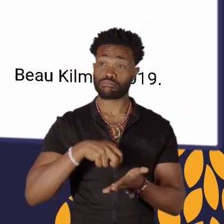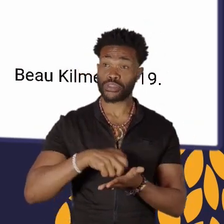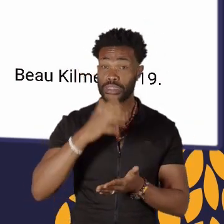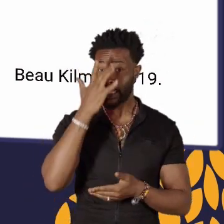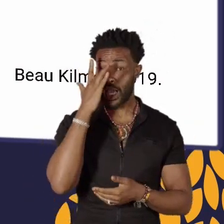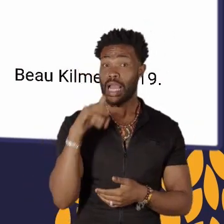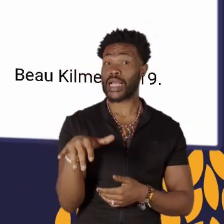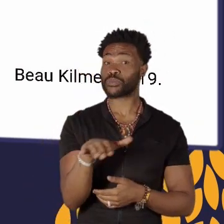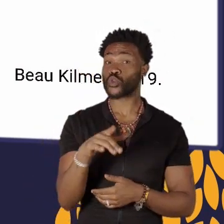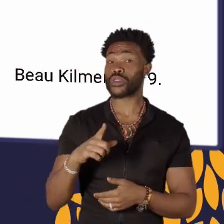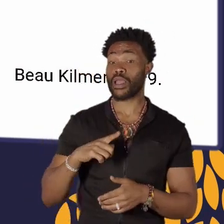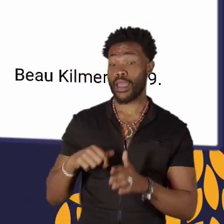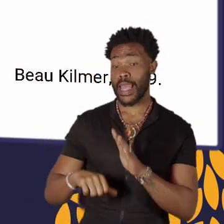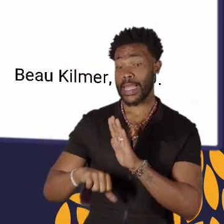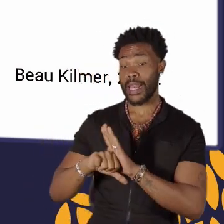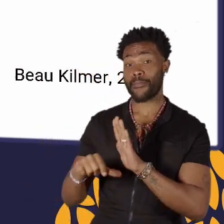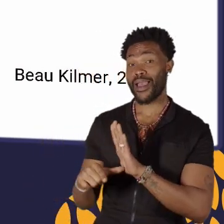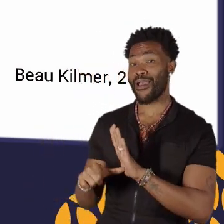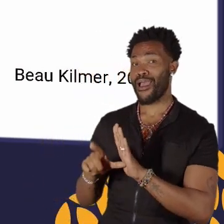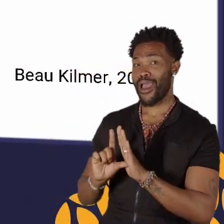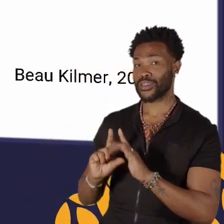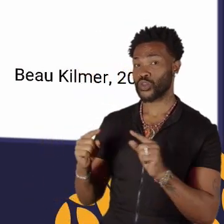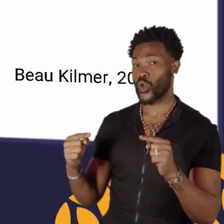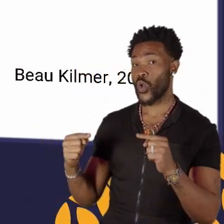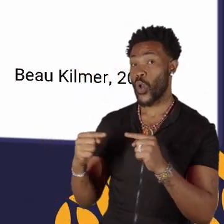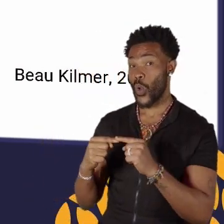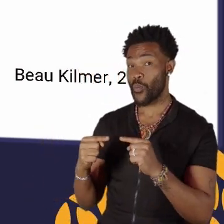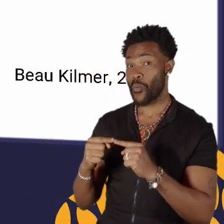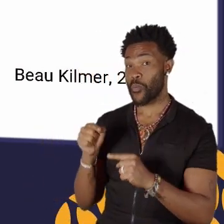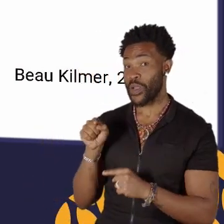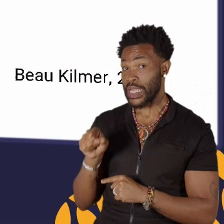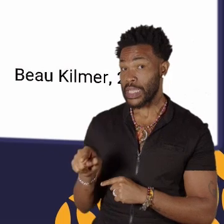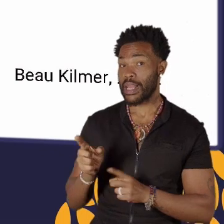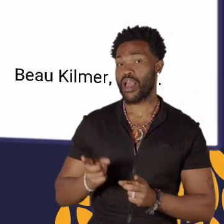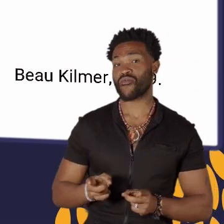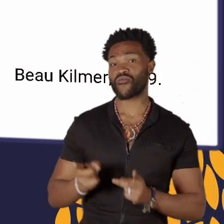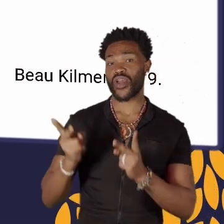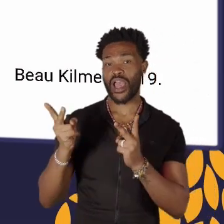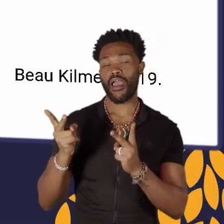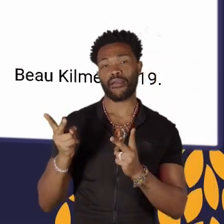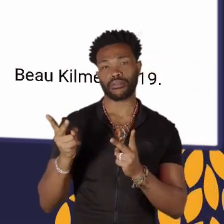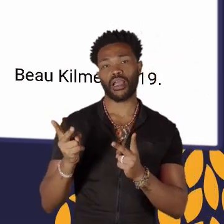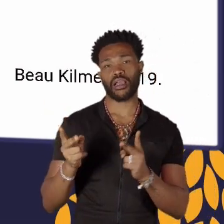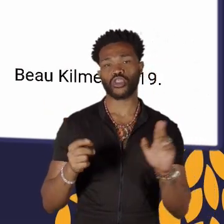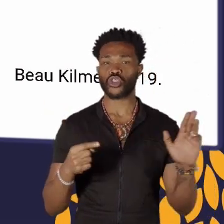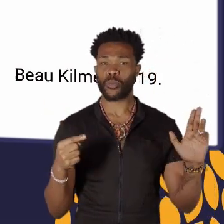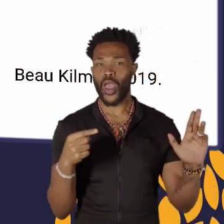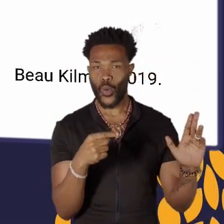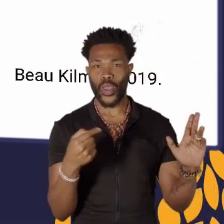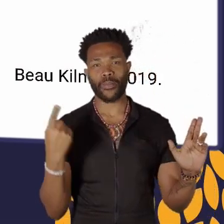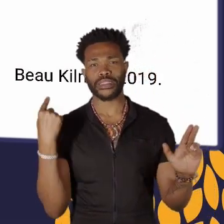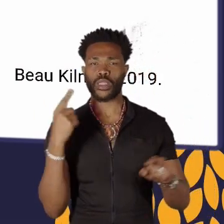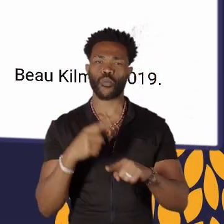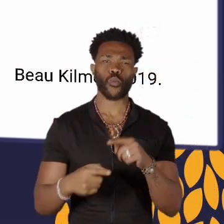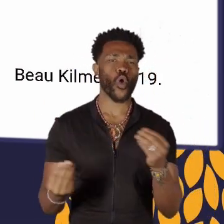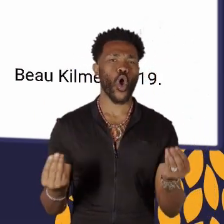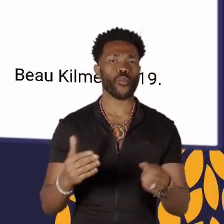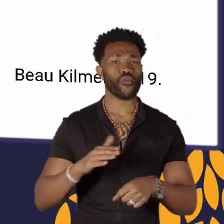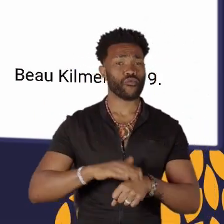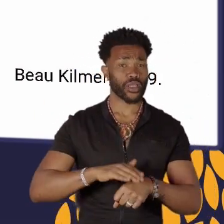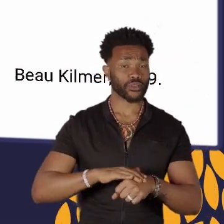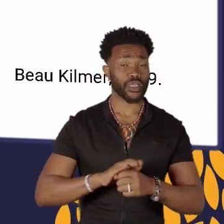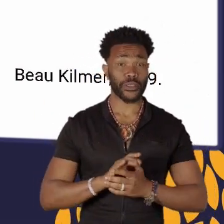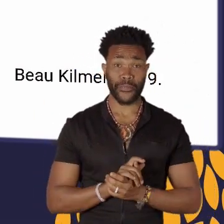pessoas com antecedentes criminais relacionados ao tráfico num cenário de proibição, o que nós vamos fazer? Nós vamos